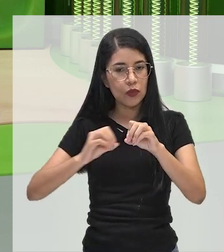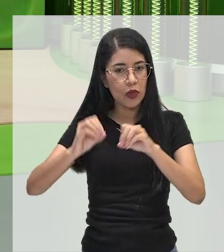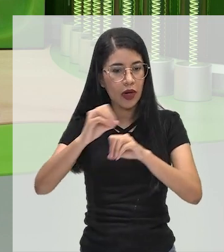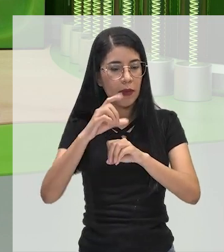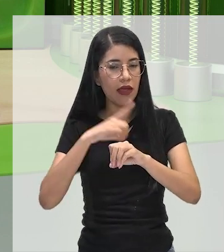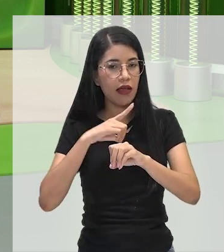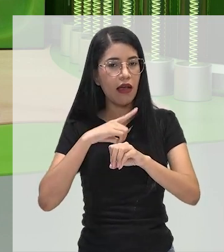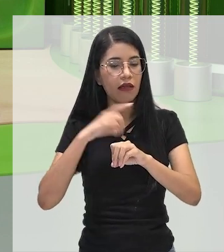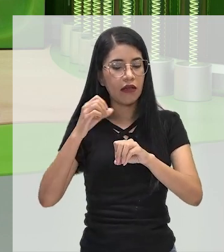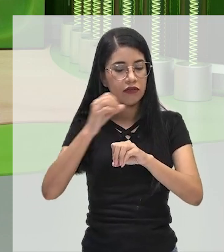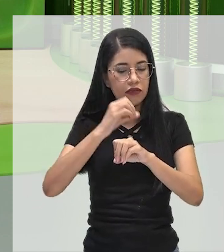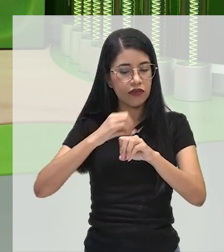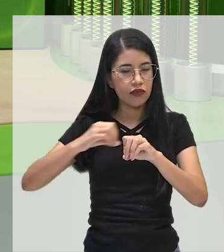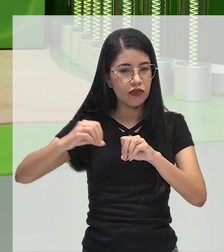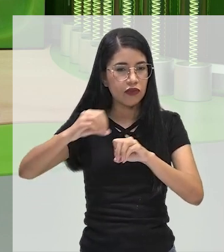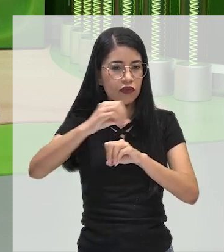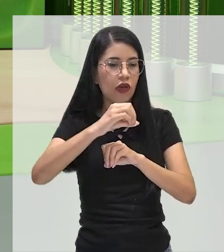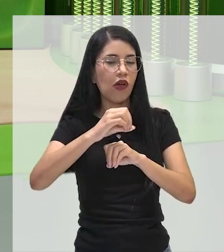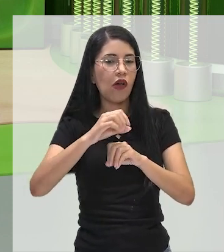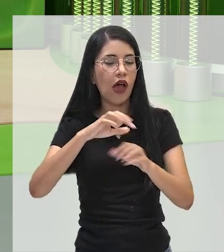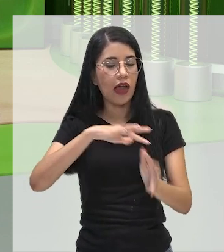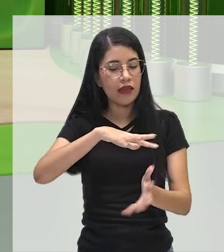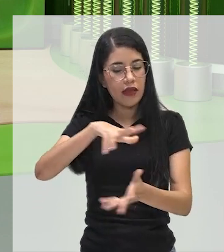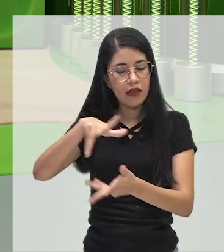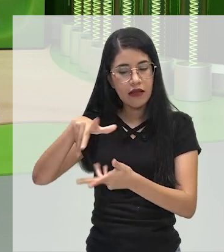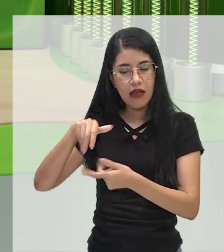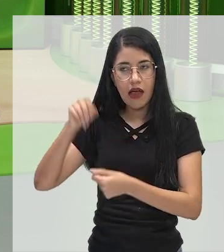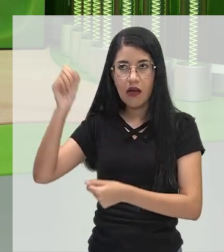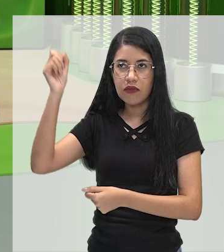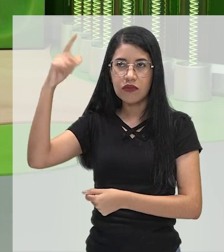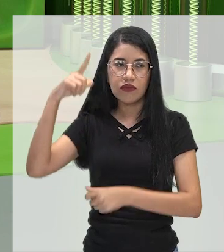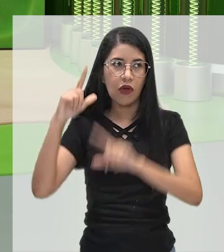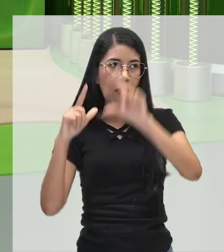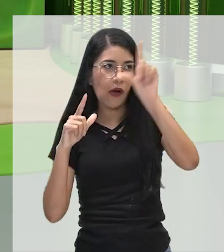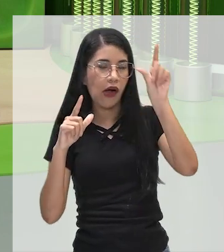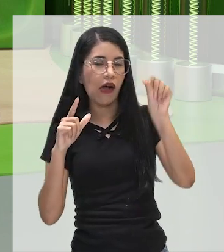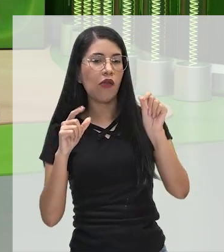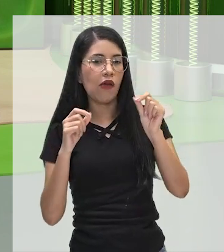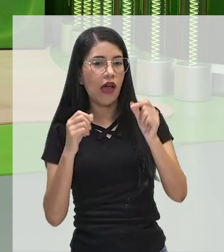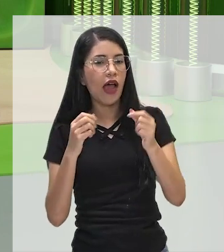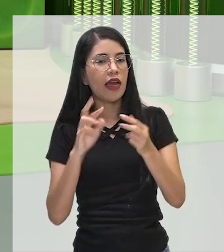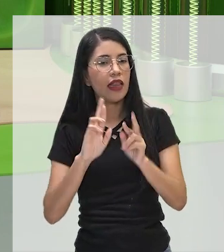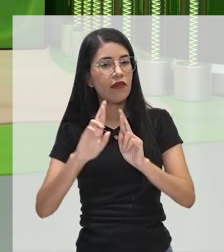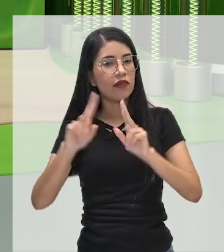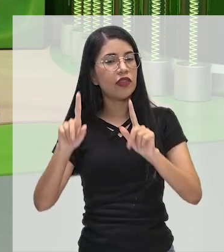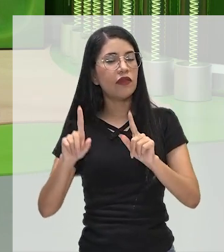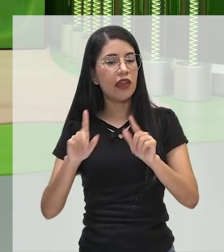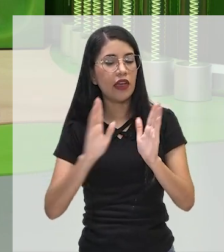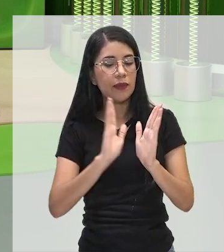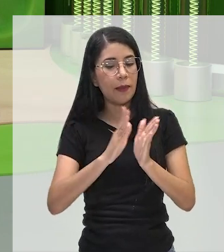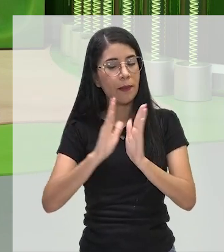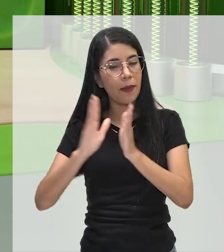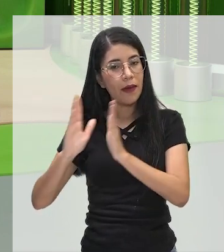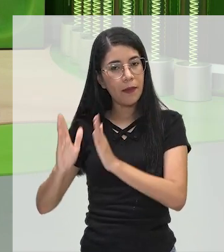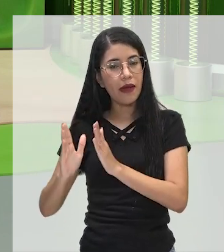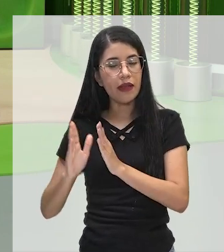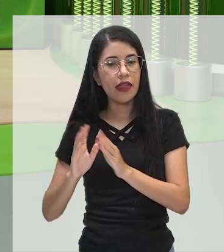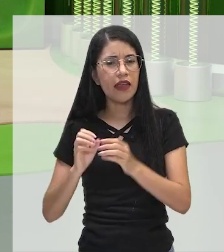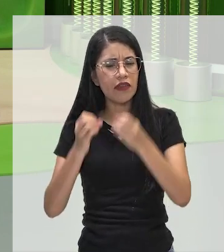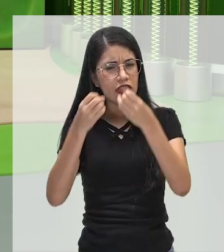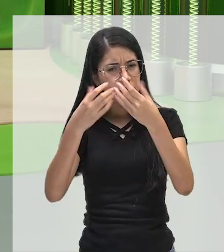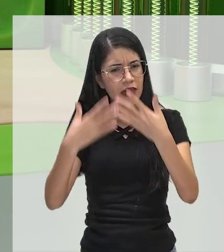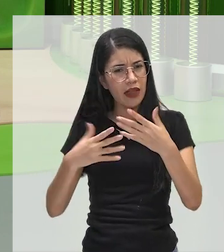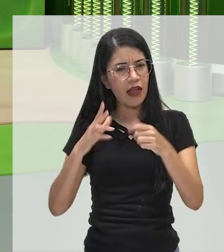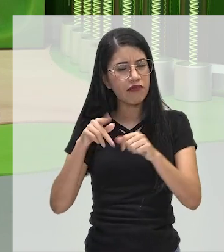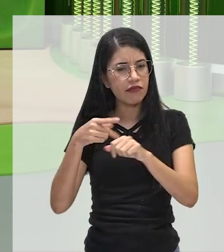pode observar, sistema Sol, Terra e Lua, a Lua vai se apresentar de formas diferentes, A gente vai ter aí as fases da Lua. A gente ainda vai falar um pouco